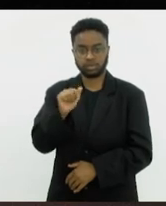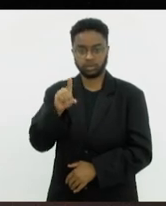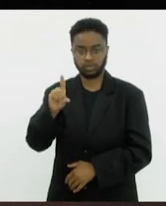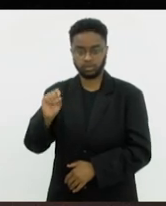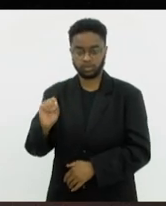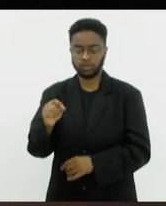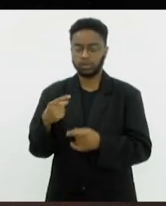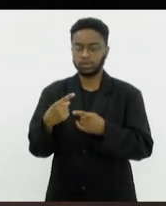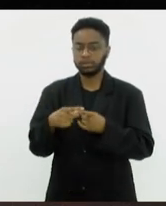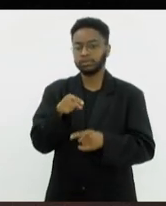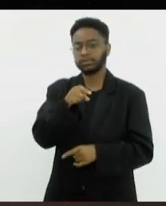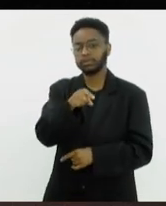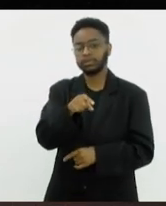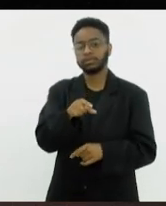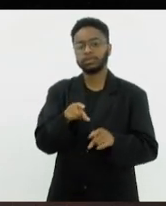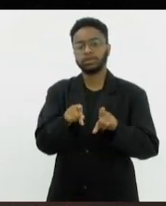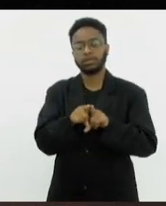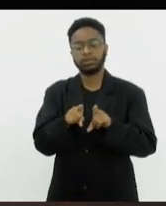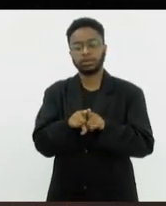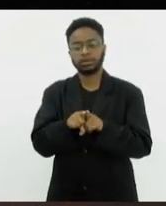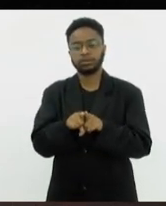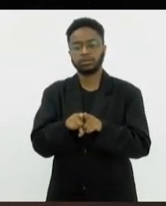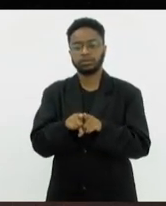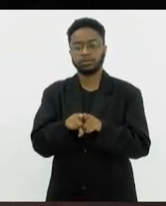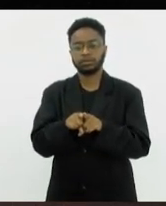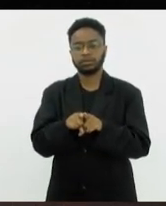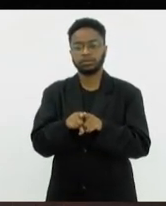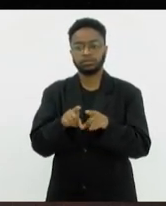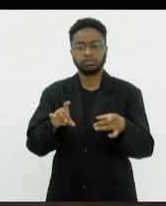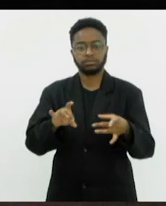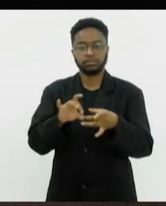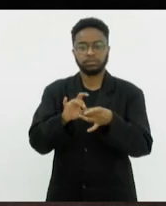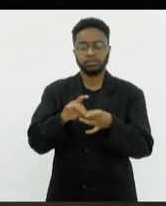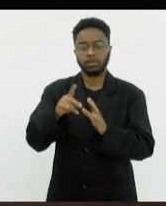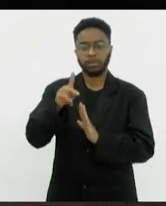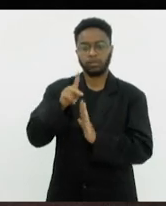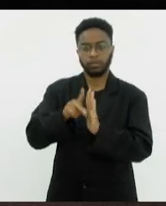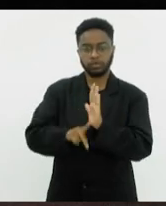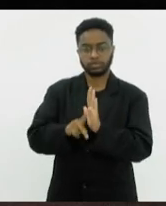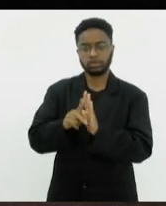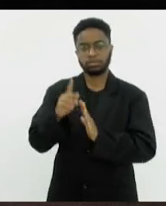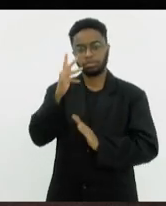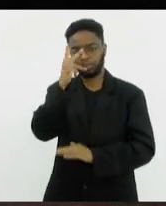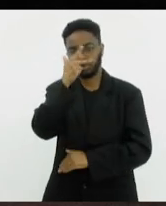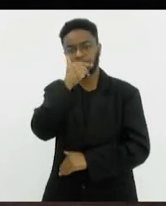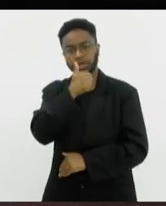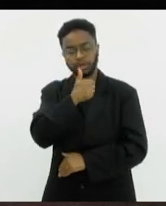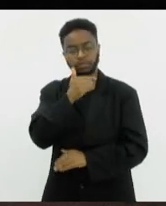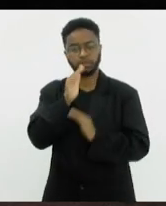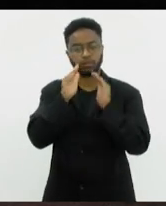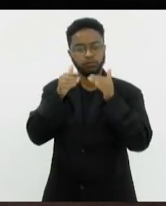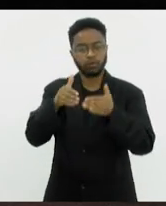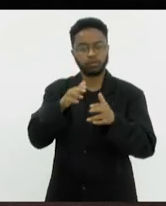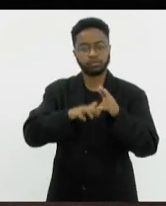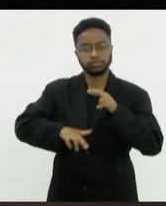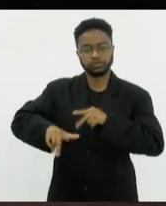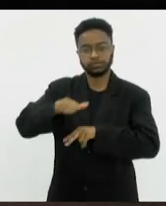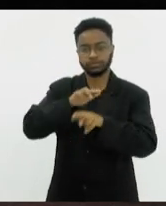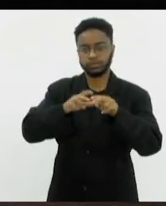que faz parte também desse projeto tão bonito de diversidade